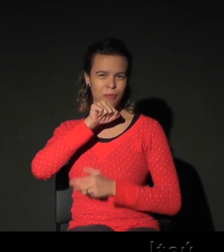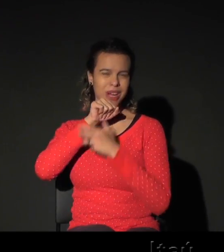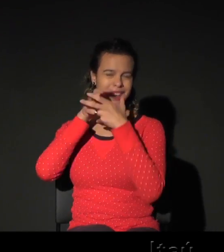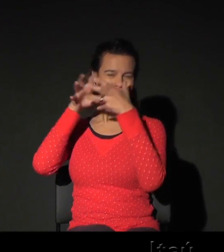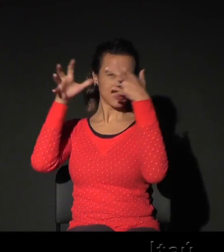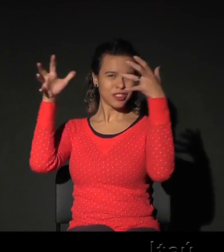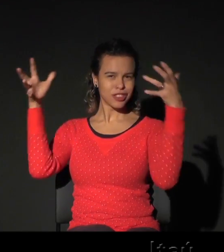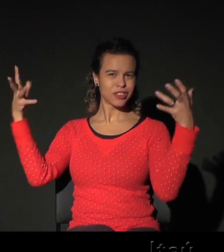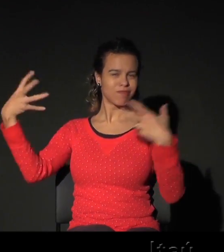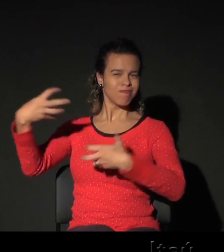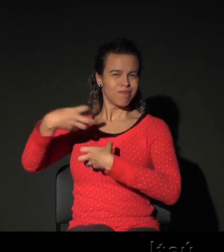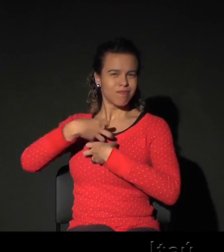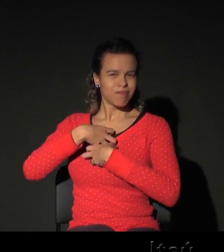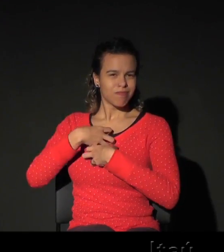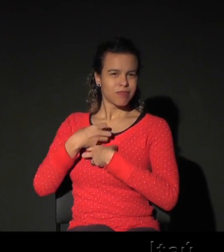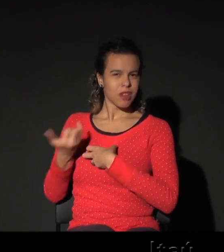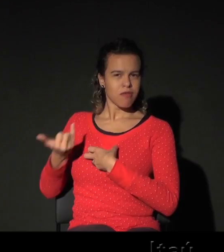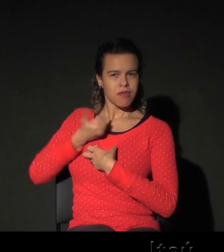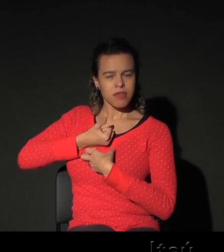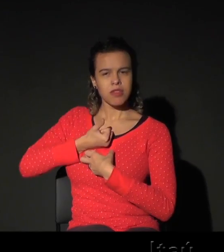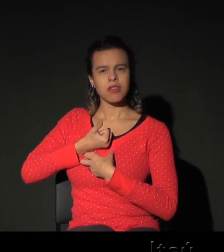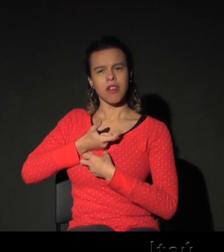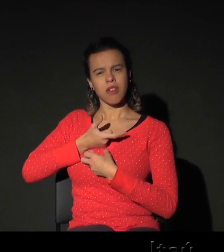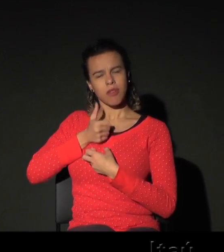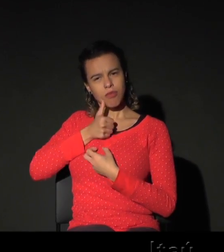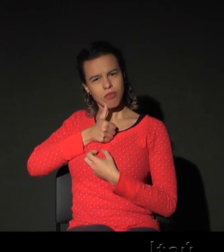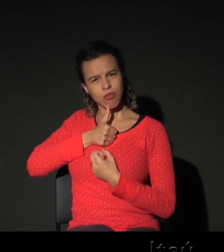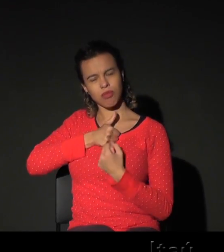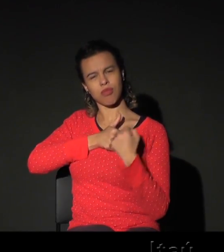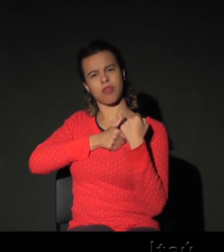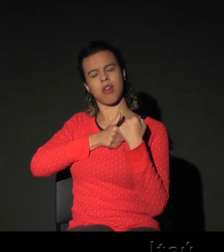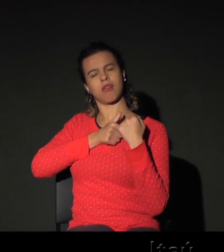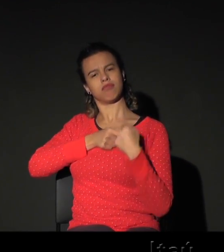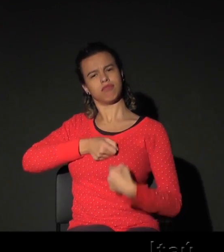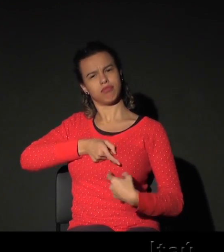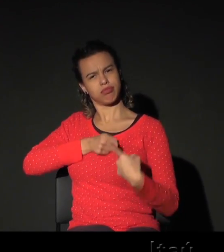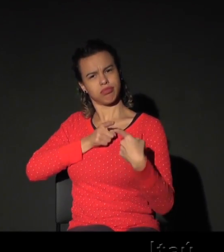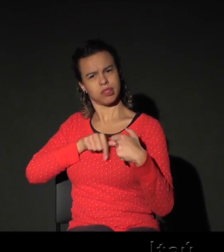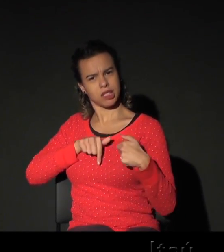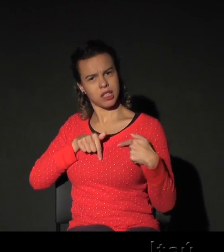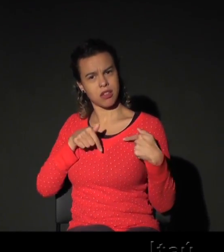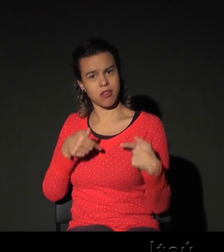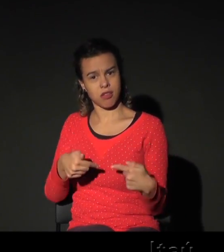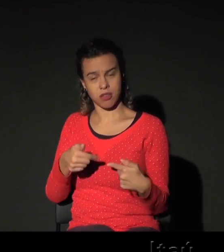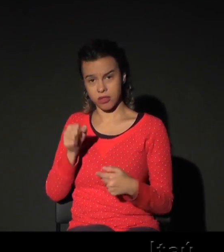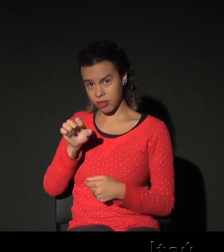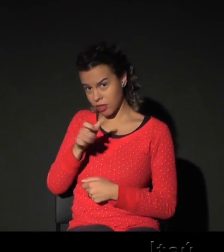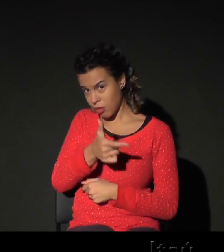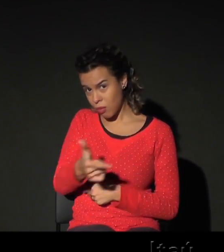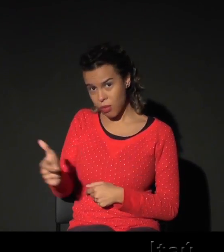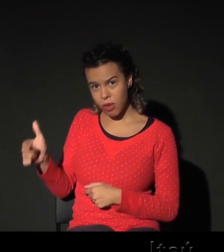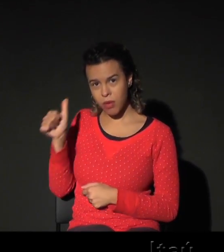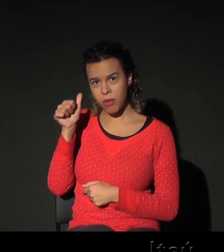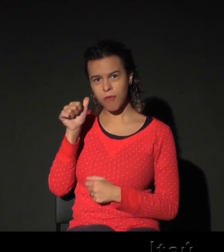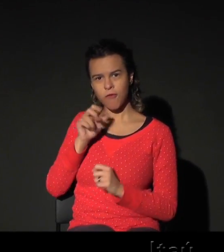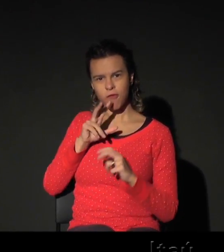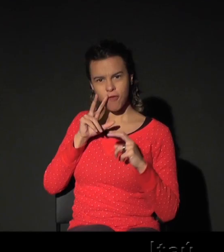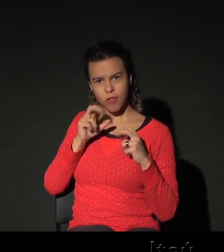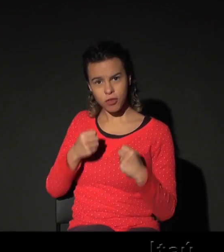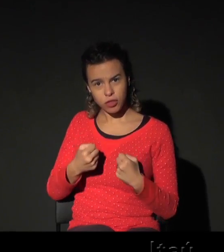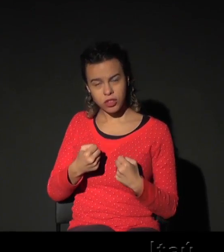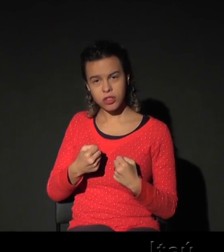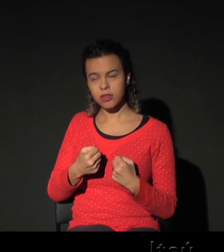grande intuição da grande força da mulher guerreira porque se não existisse essa grande